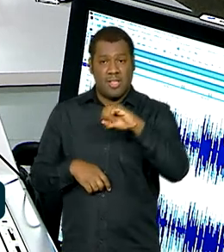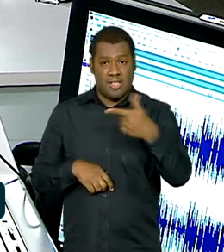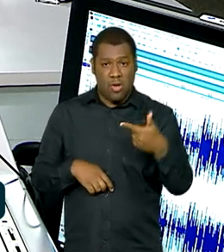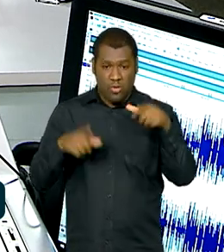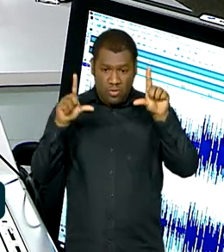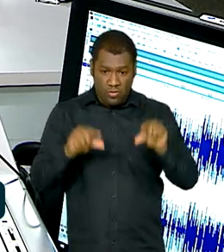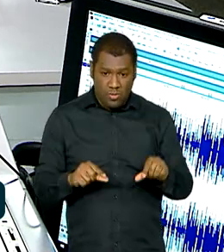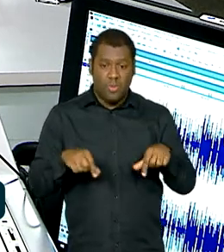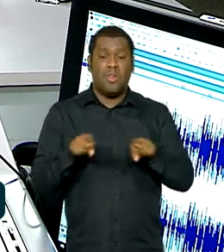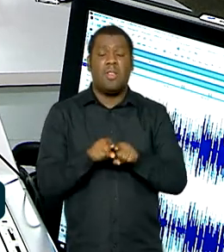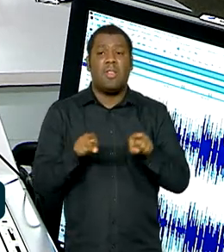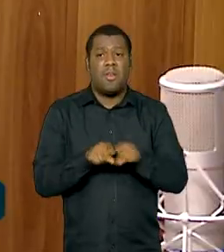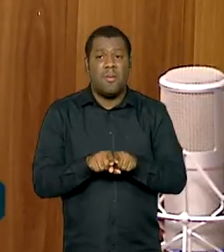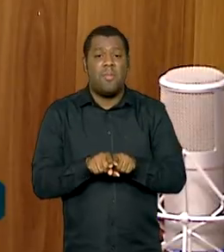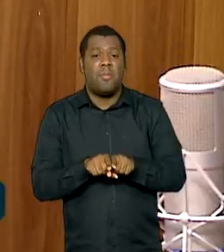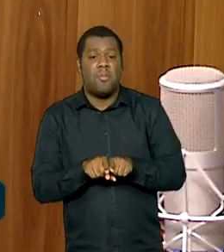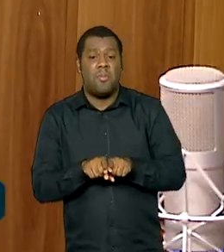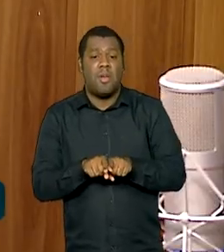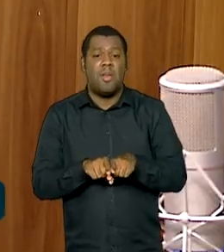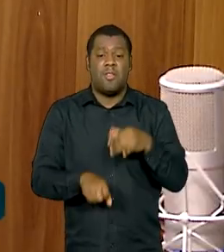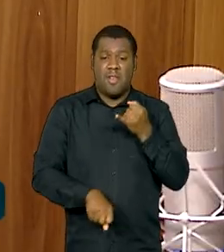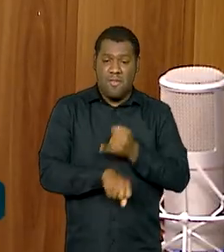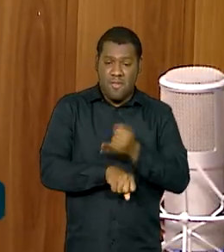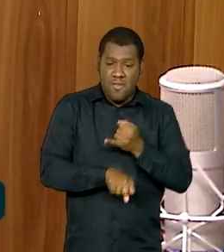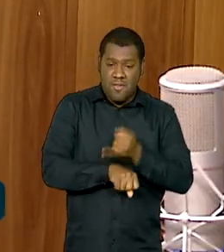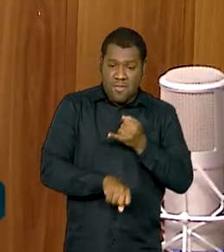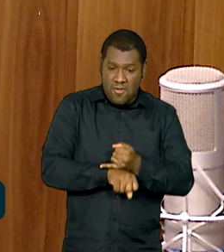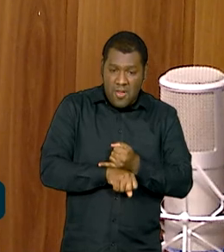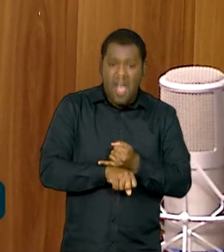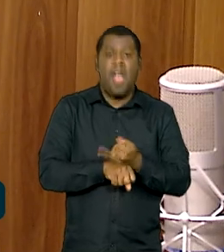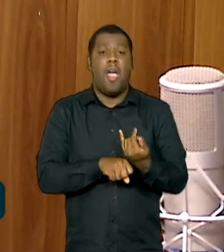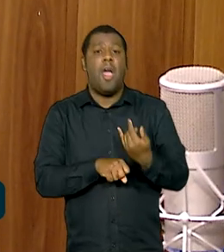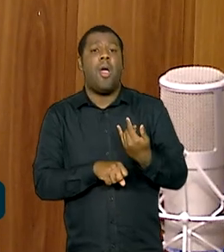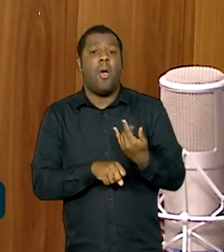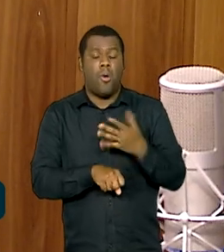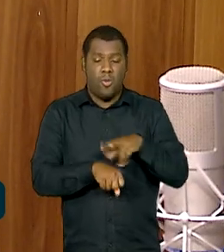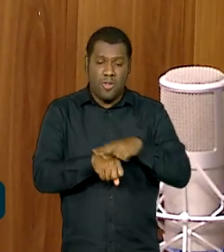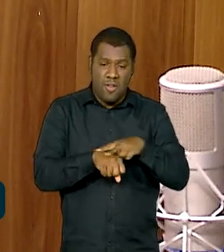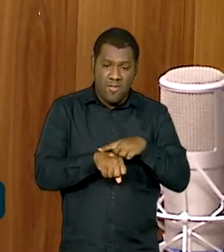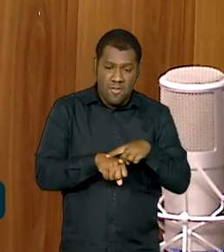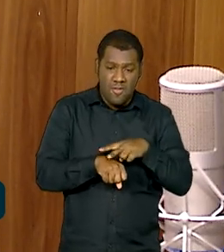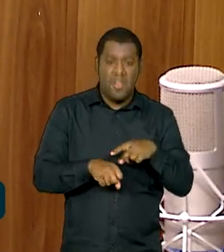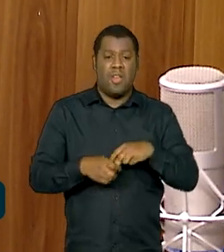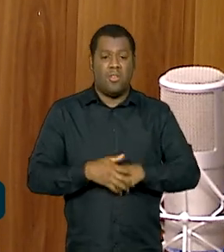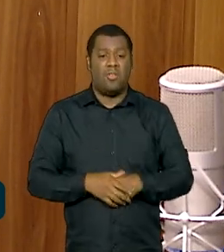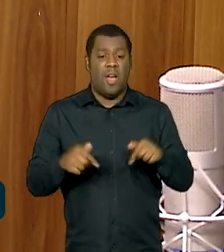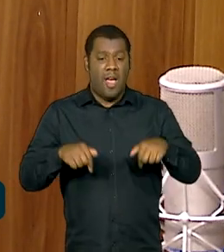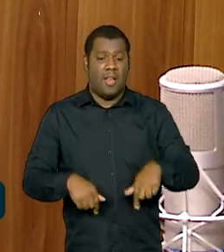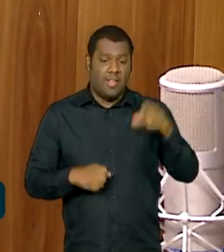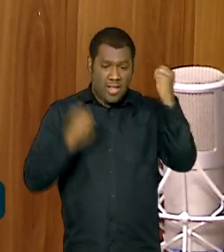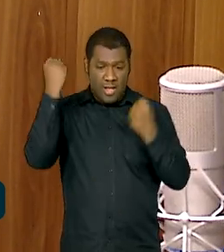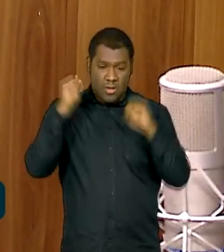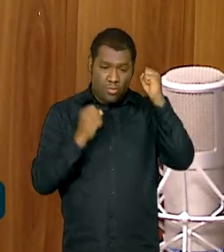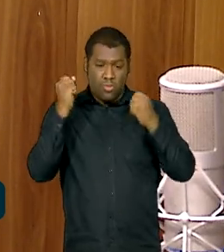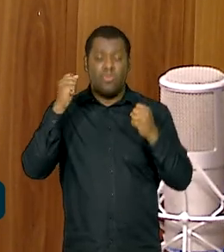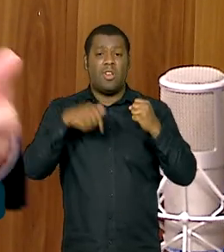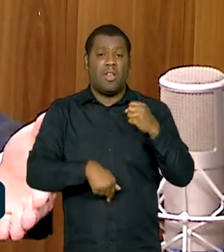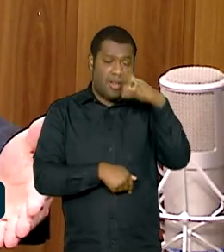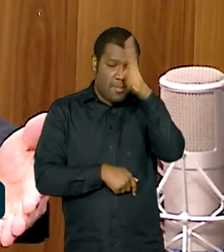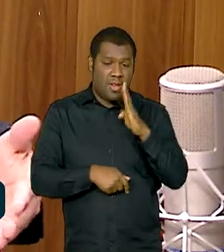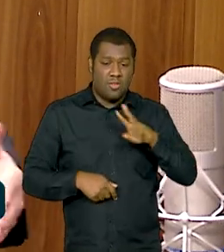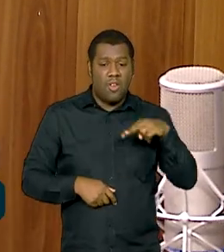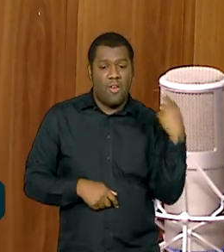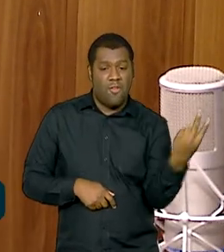produzir o aço Verde podemos manufaturar as nossas riquezas e industrializar no Brasil eh valorizando o conteúdo local e